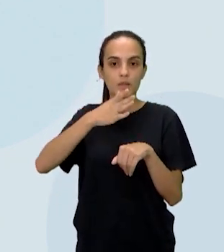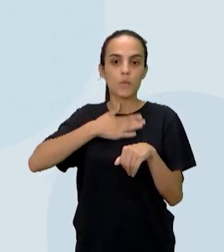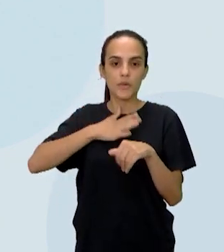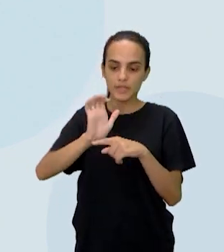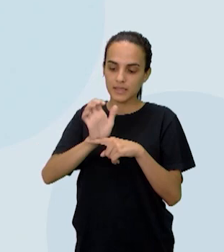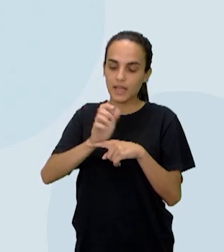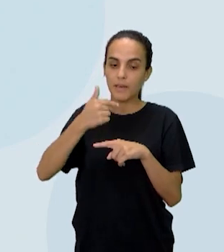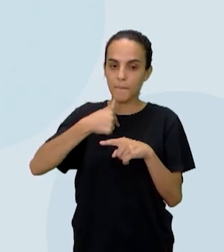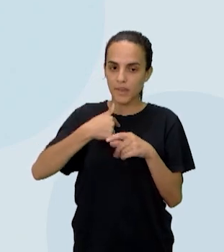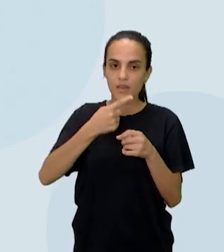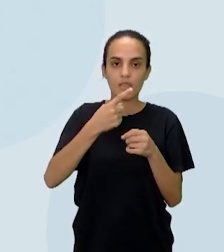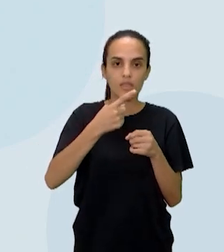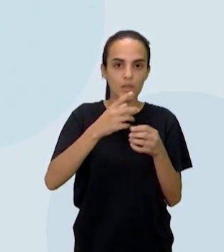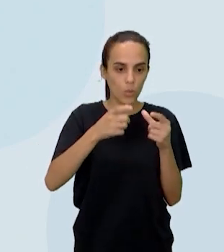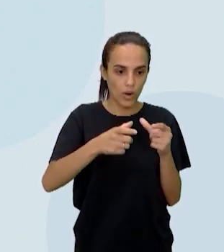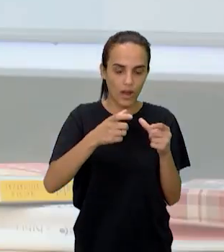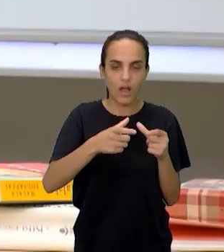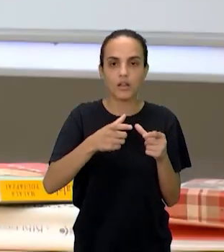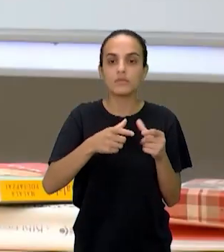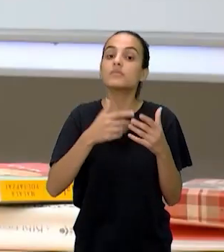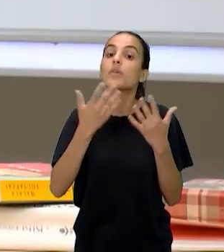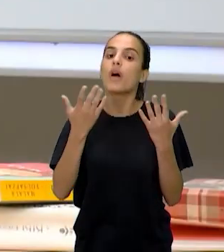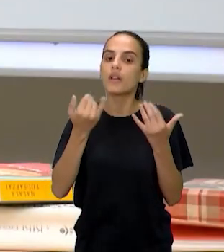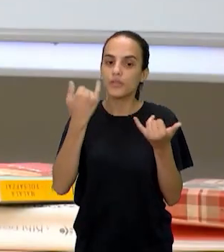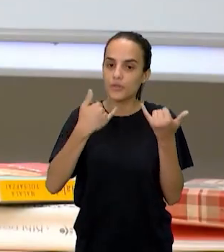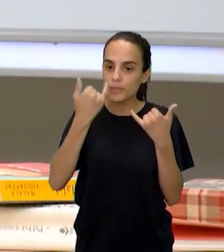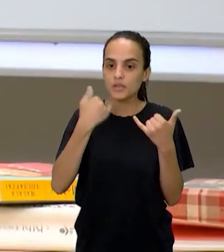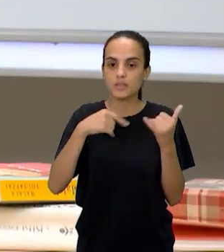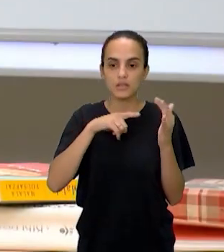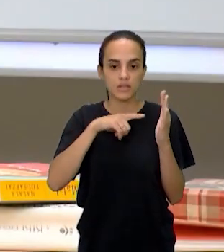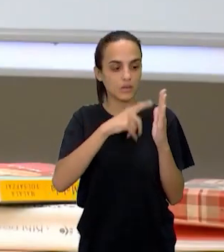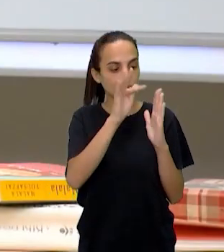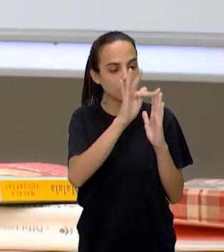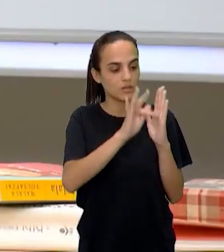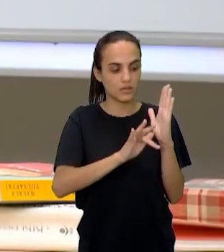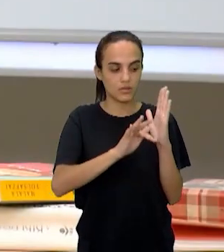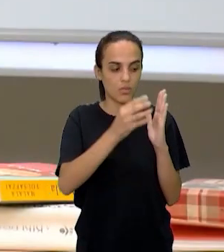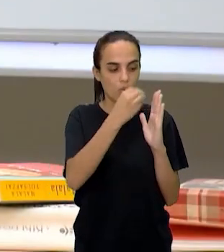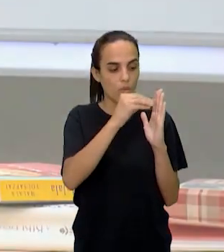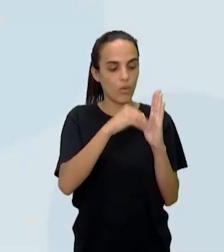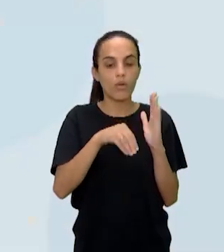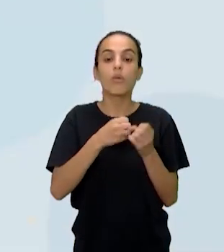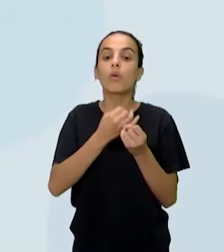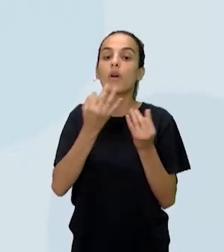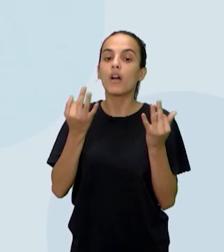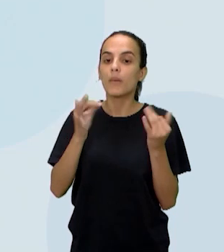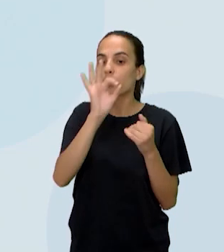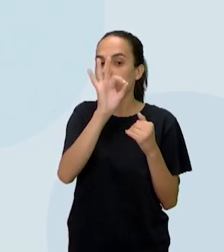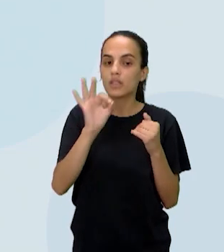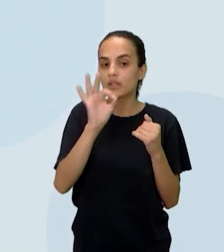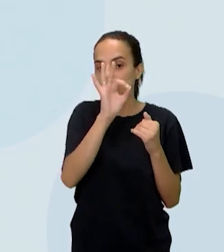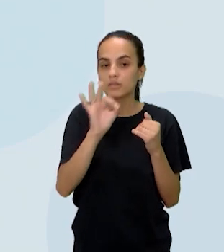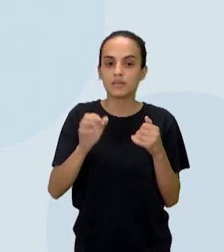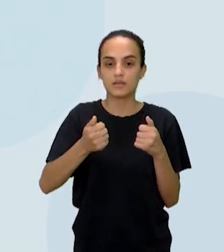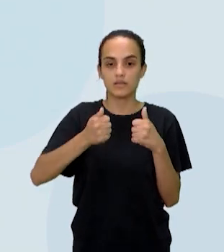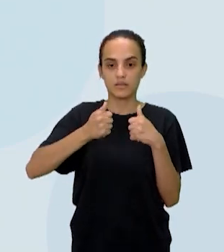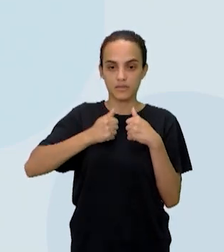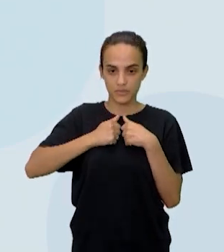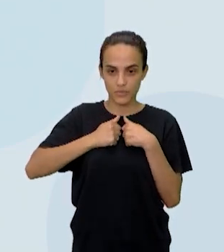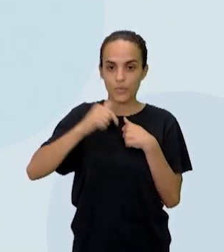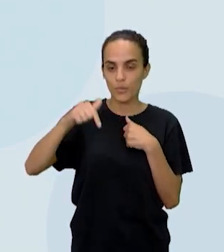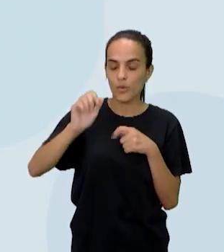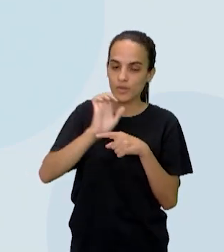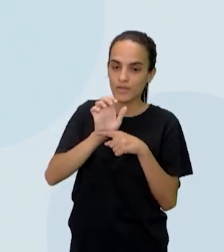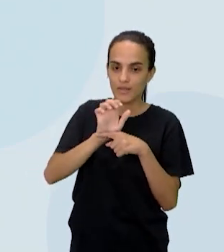minha cidade? Então, quais informações que eu tenho para colocar em um texto, né? O que eu posso trazer? Qual é a porcentagem de leitores em meu